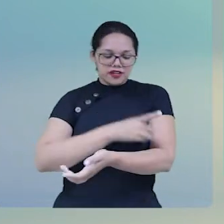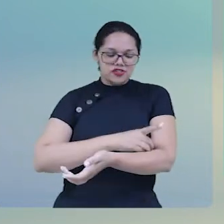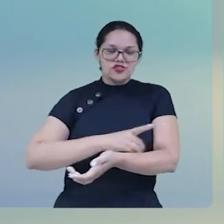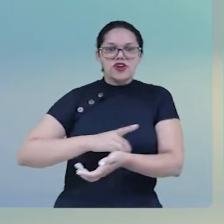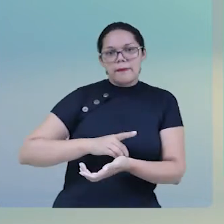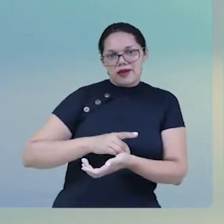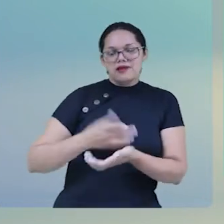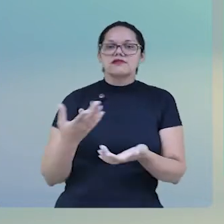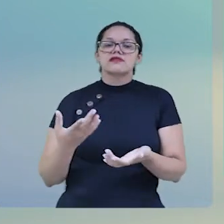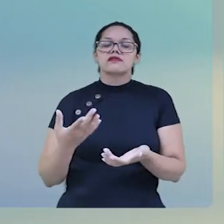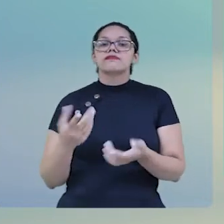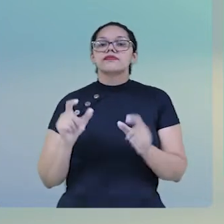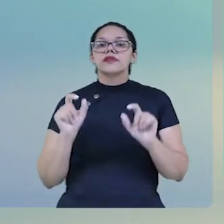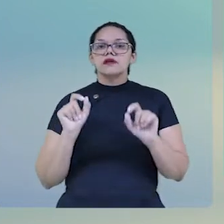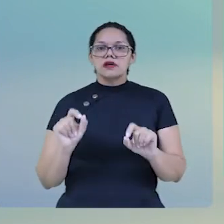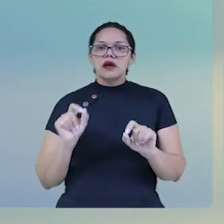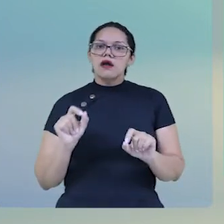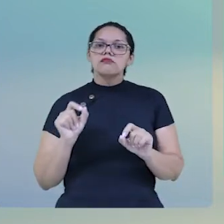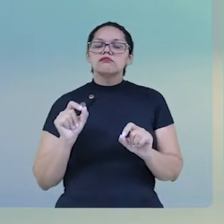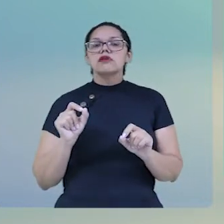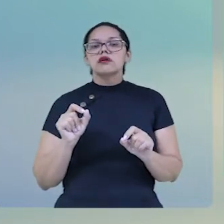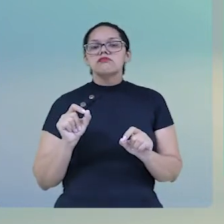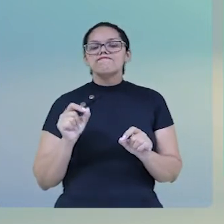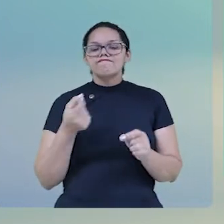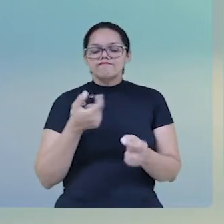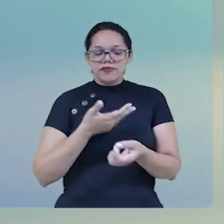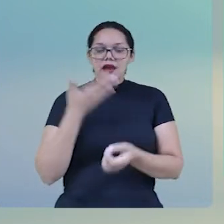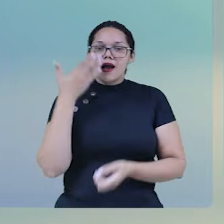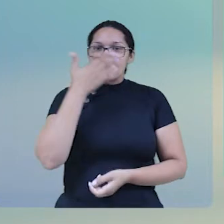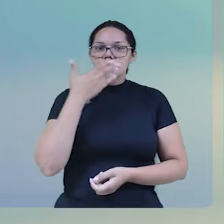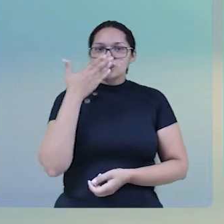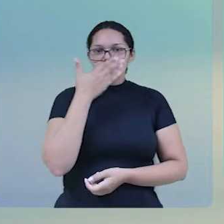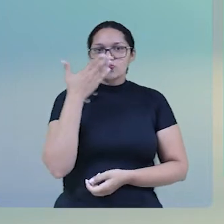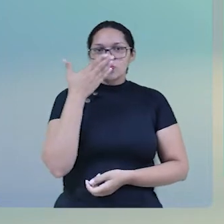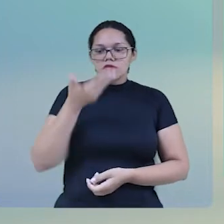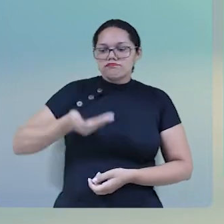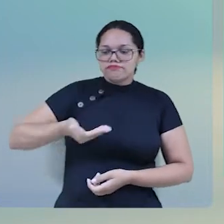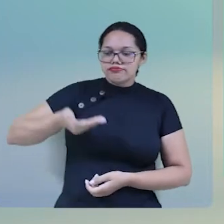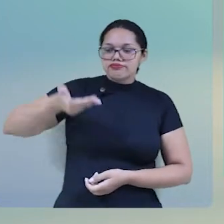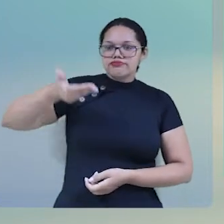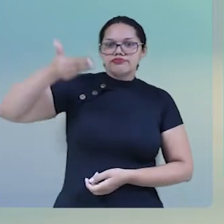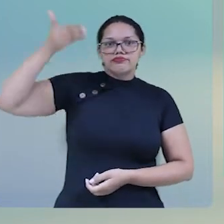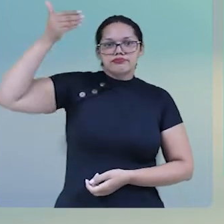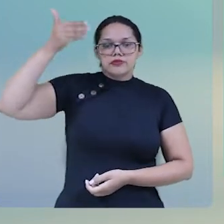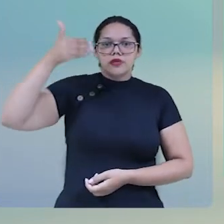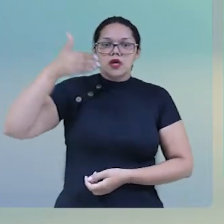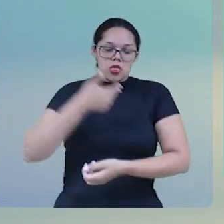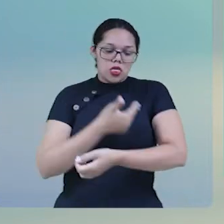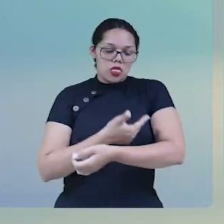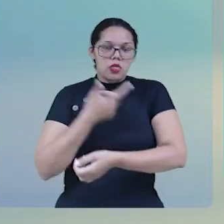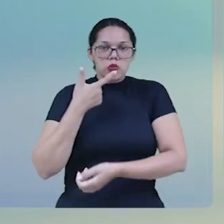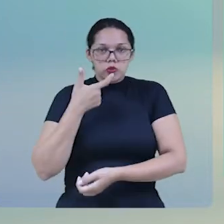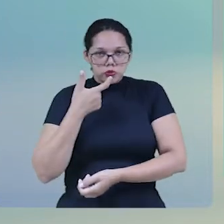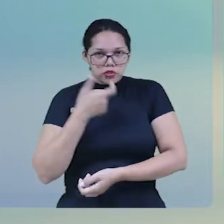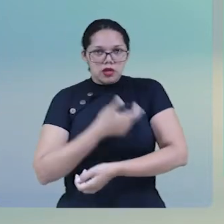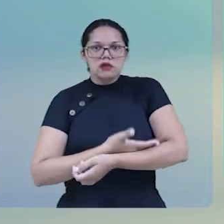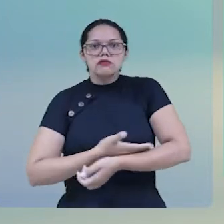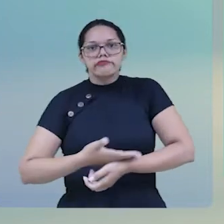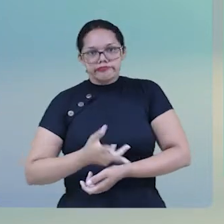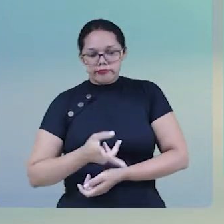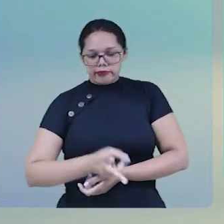é do que altas taxas de açúcar no sangue, de forma permanente,